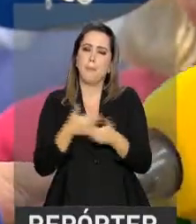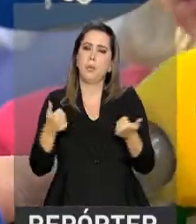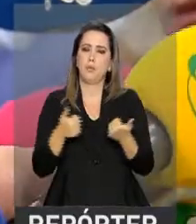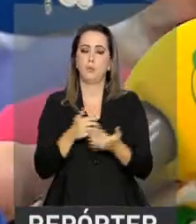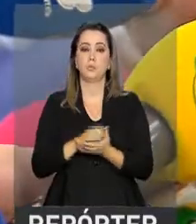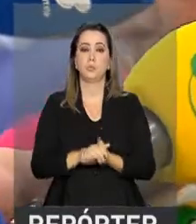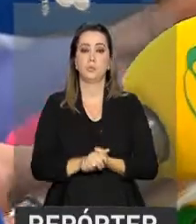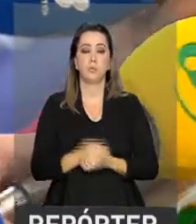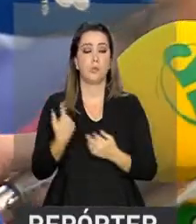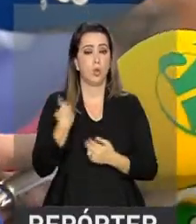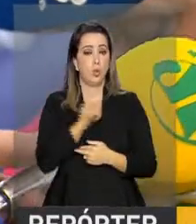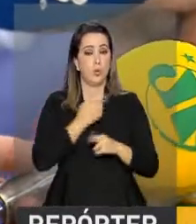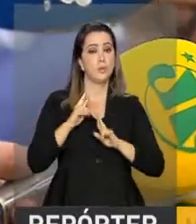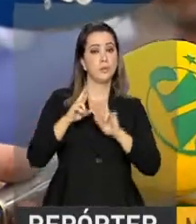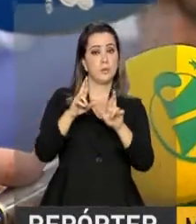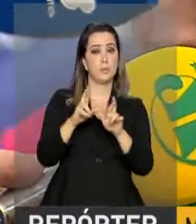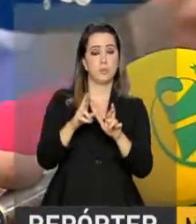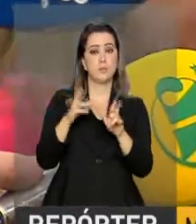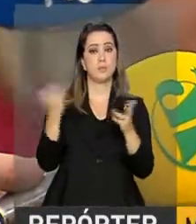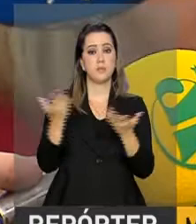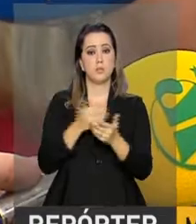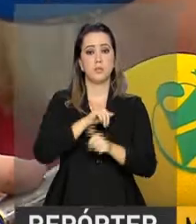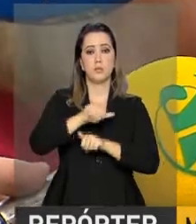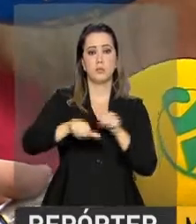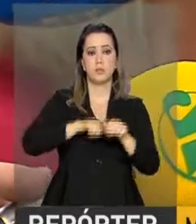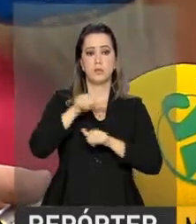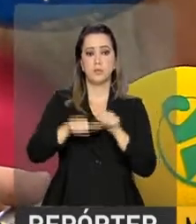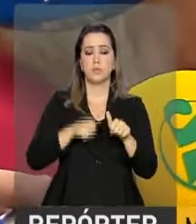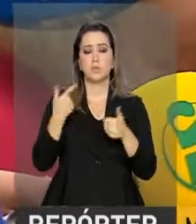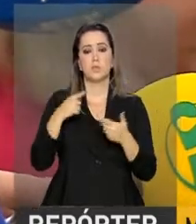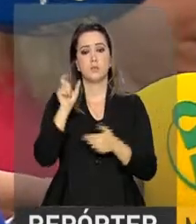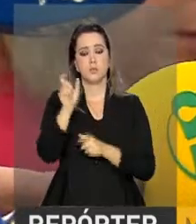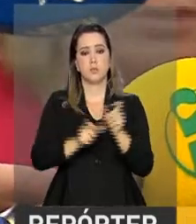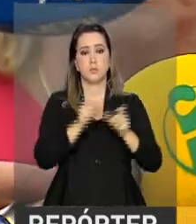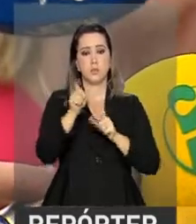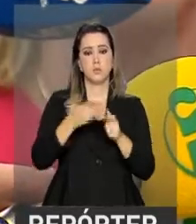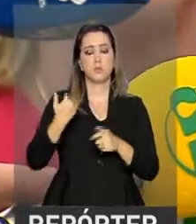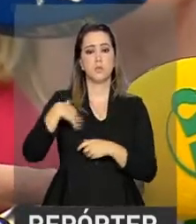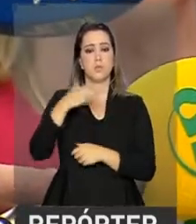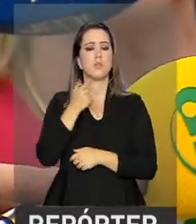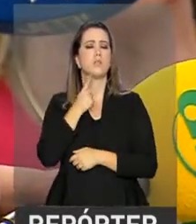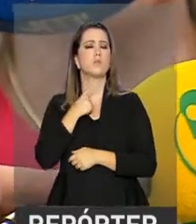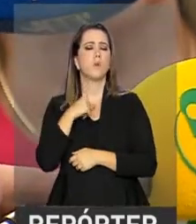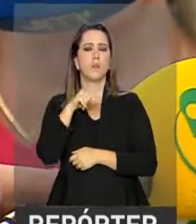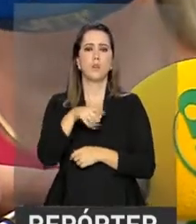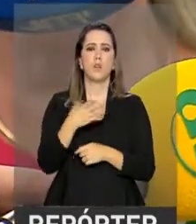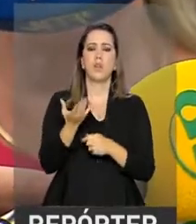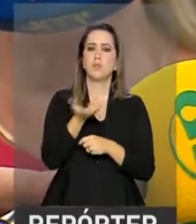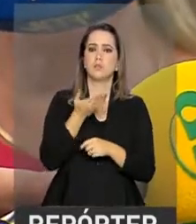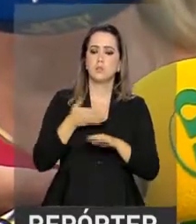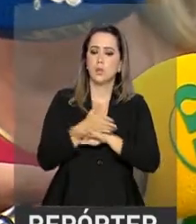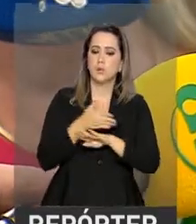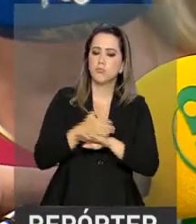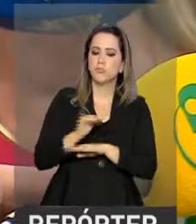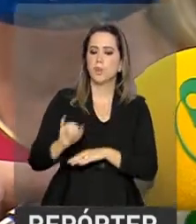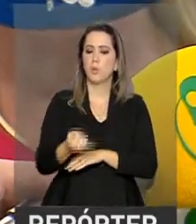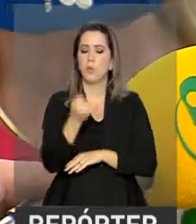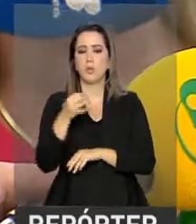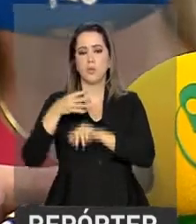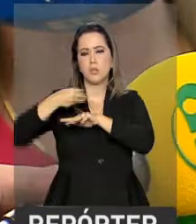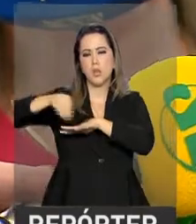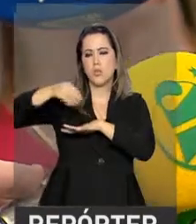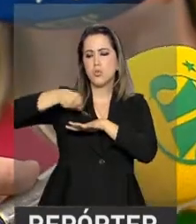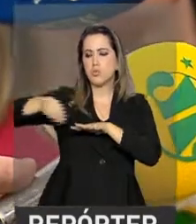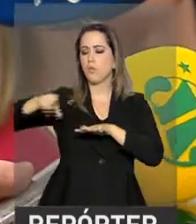expectativa é que com essa flexibilização os alunos tenham mais interesse em novas oportunidades de formação novos itinerários